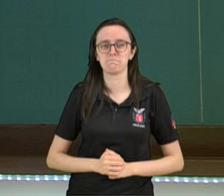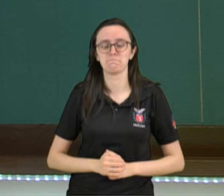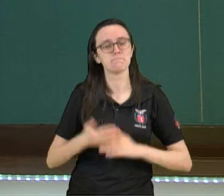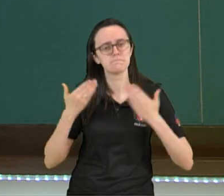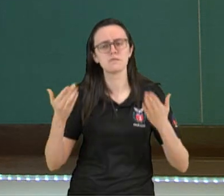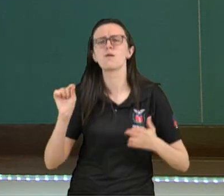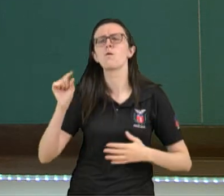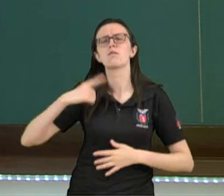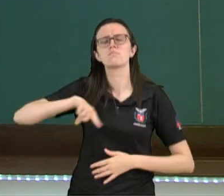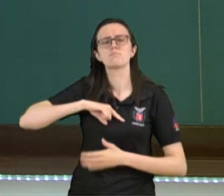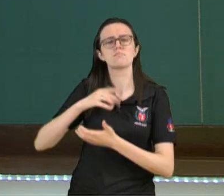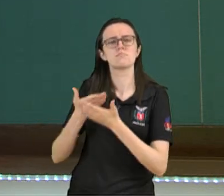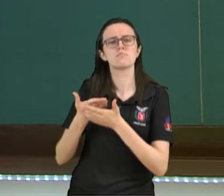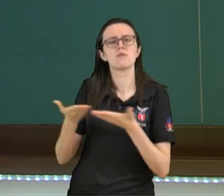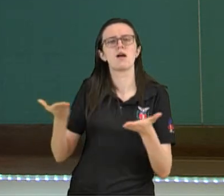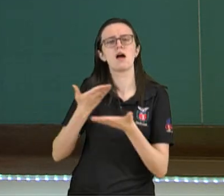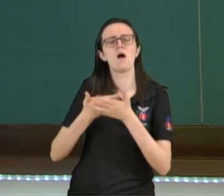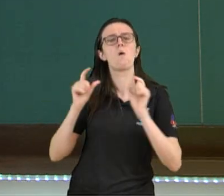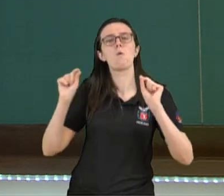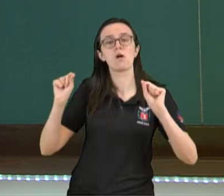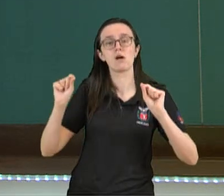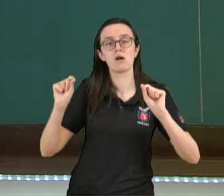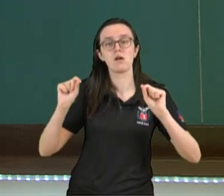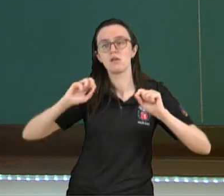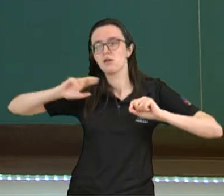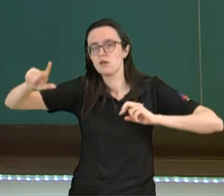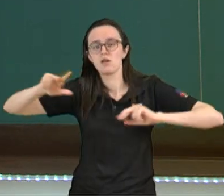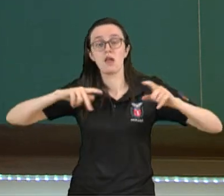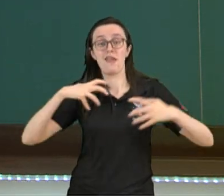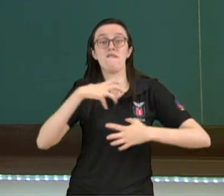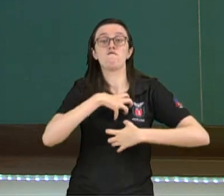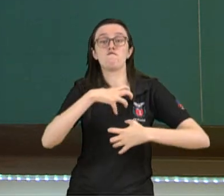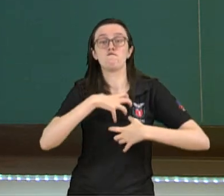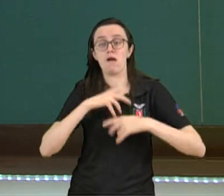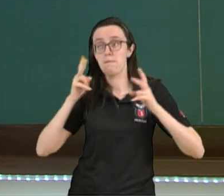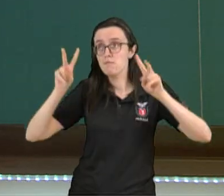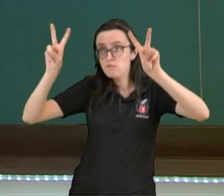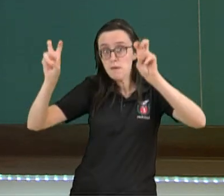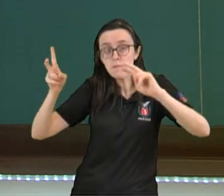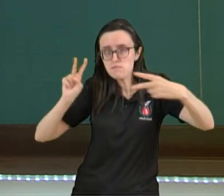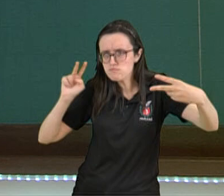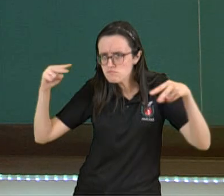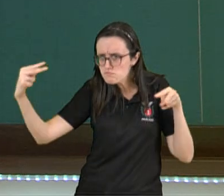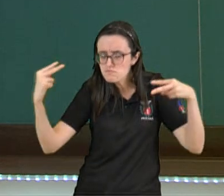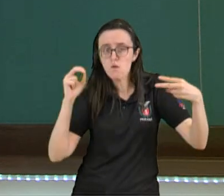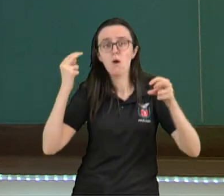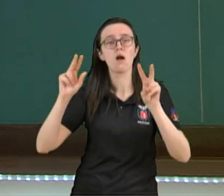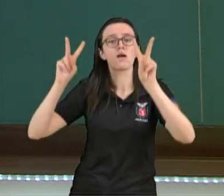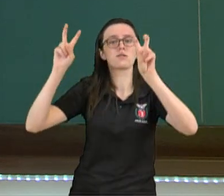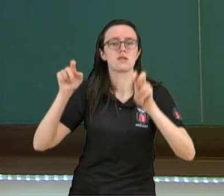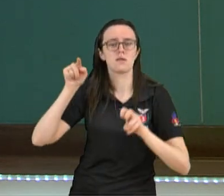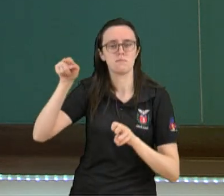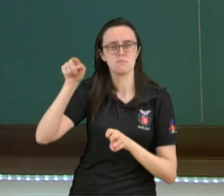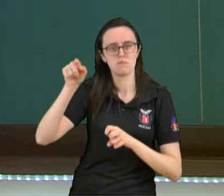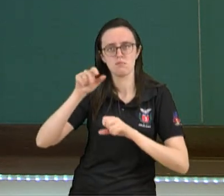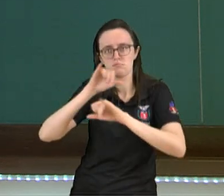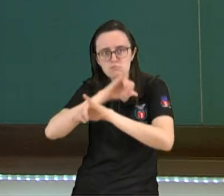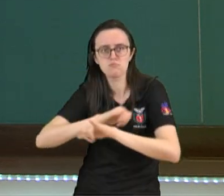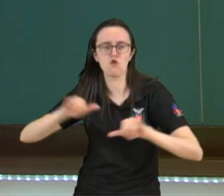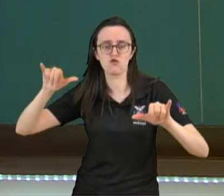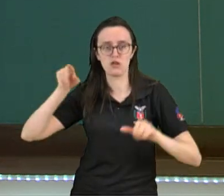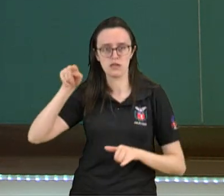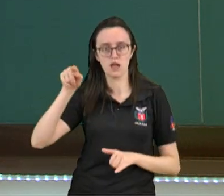Então, o que a gente estudou nesta aula? Então, diferenciamos formas de abordar o mesmo assunto ou o tema de uma notícia. Em uma